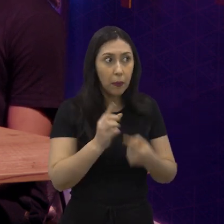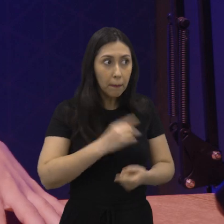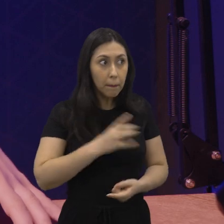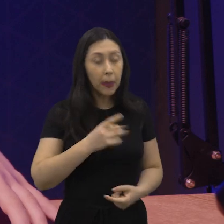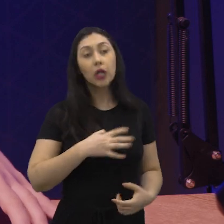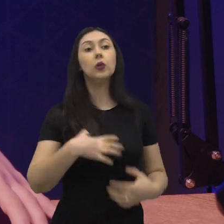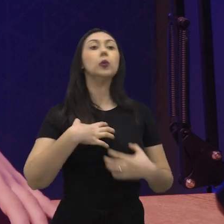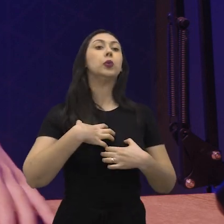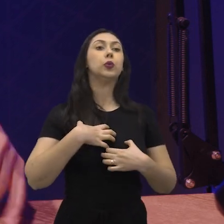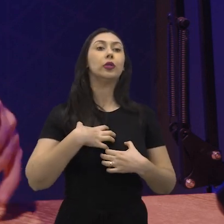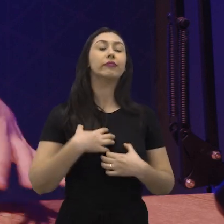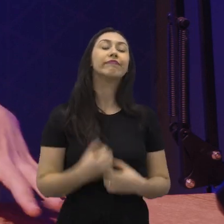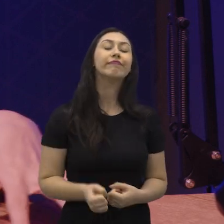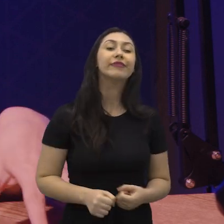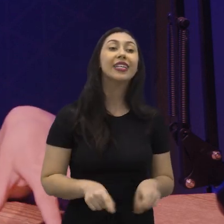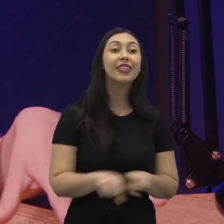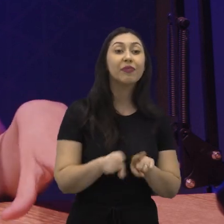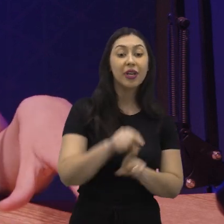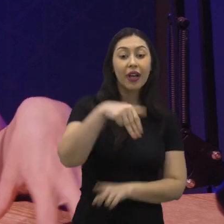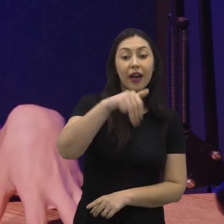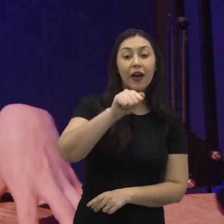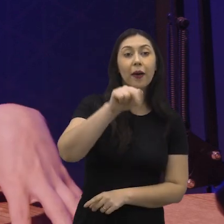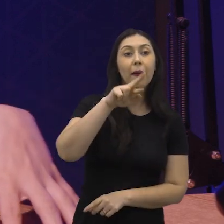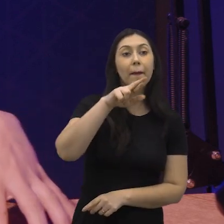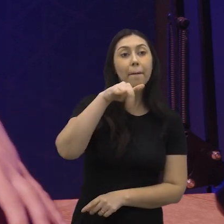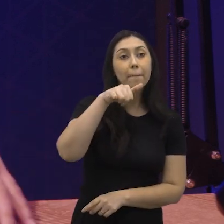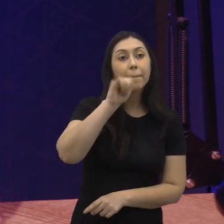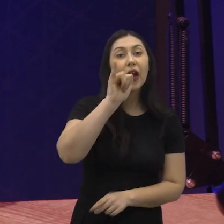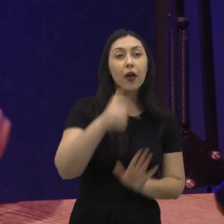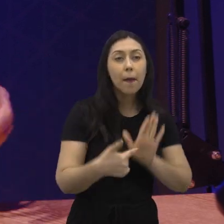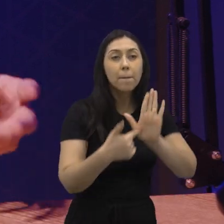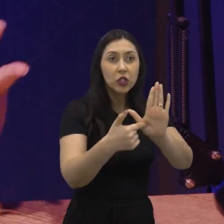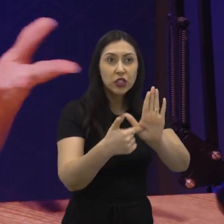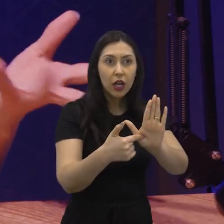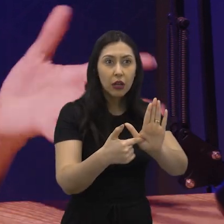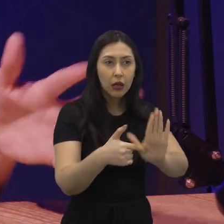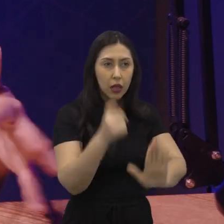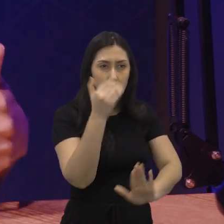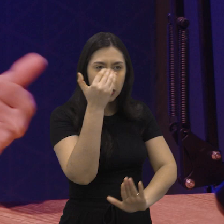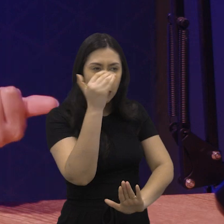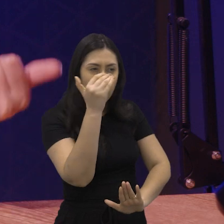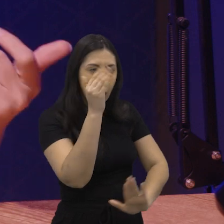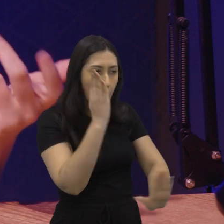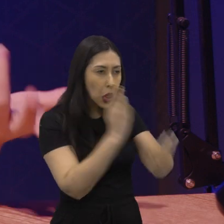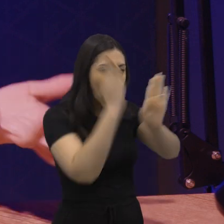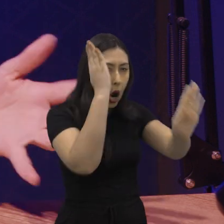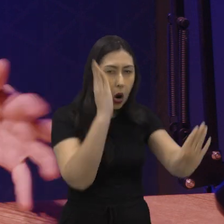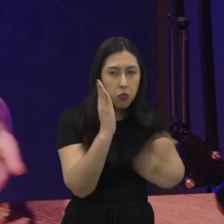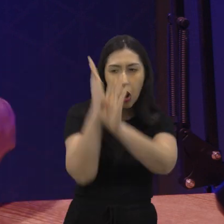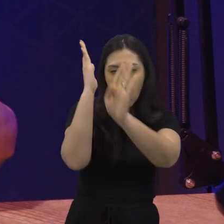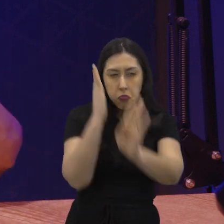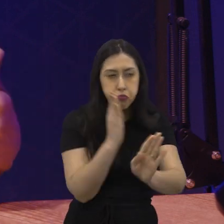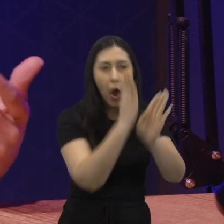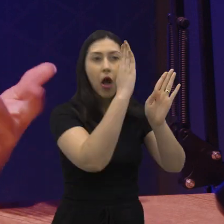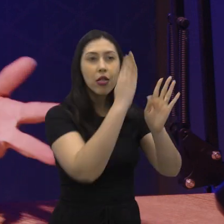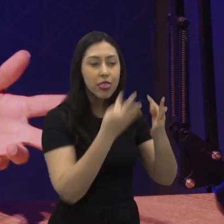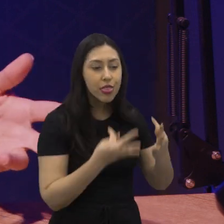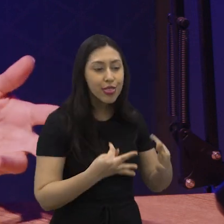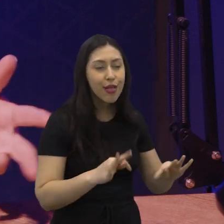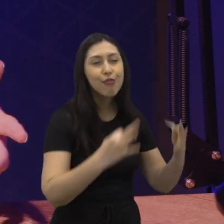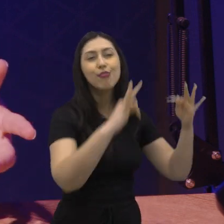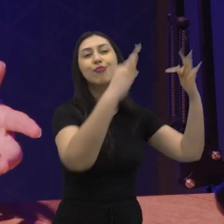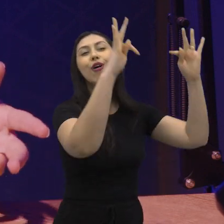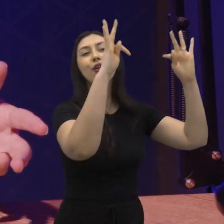entendeu? E a Mary Shelley trazendo questões, descobertas científicas, né, descobrindo, então,